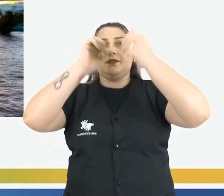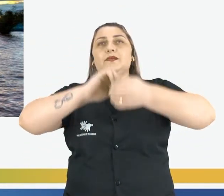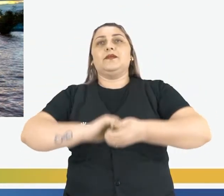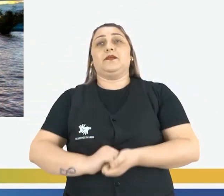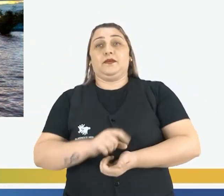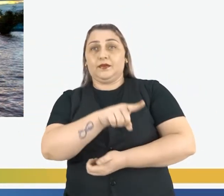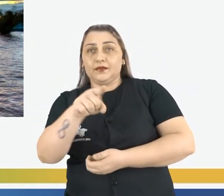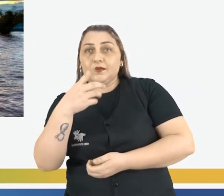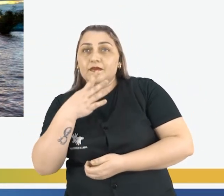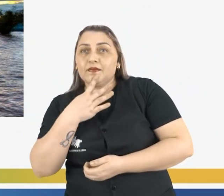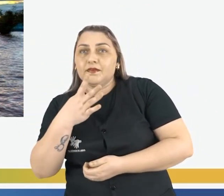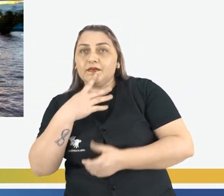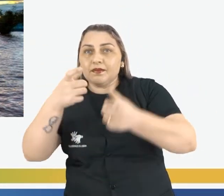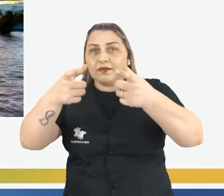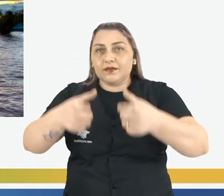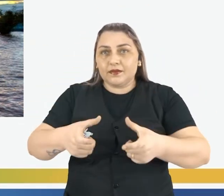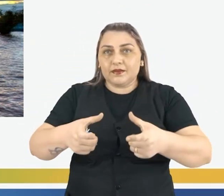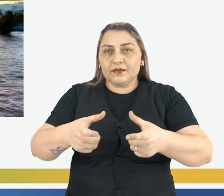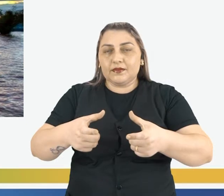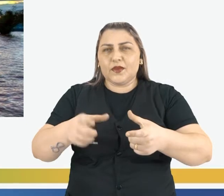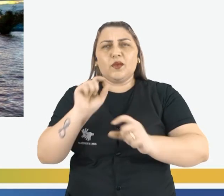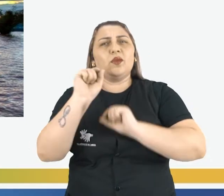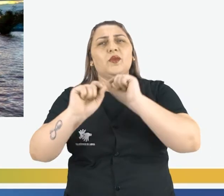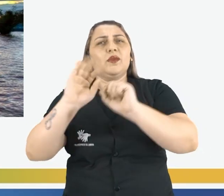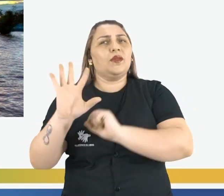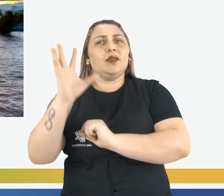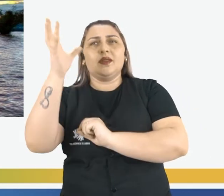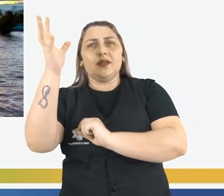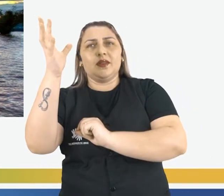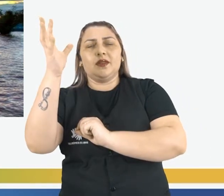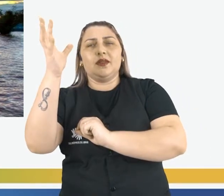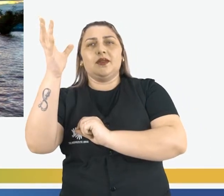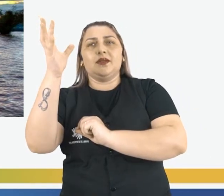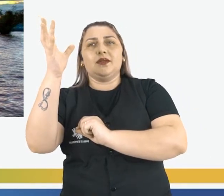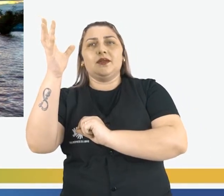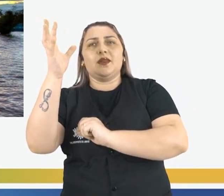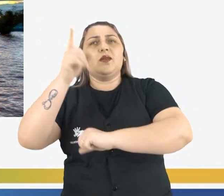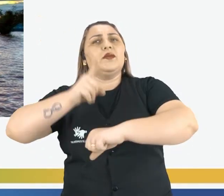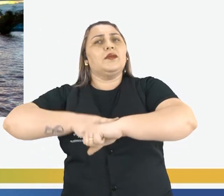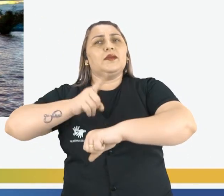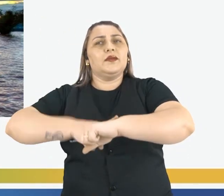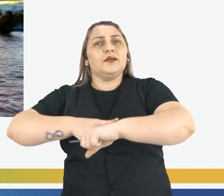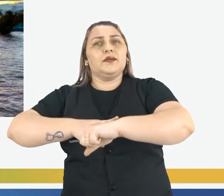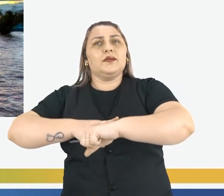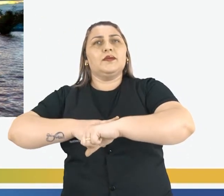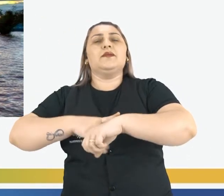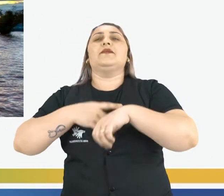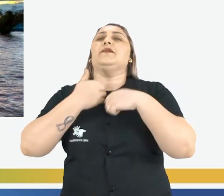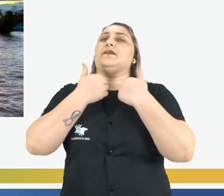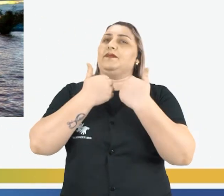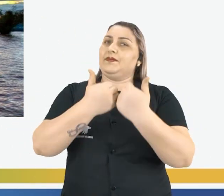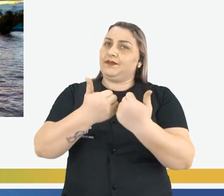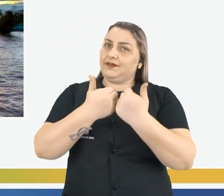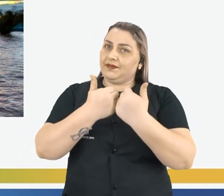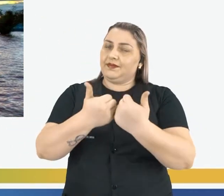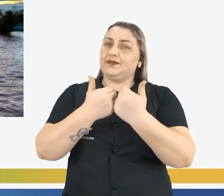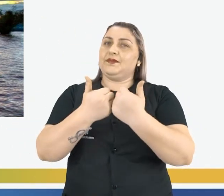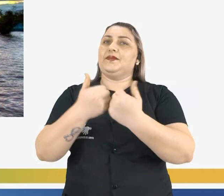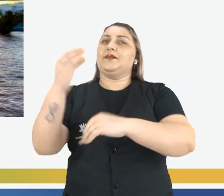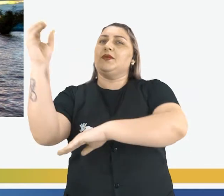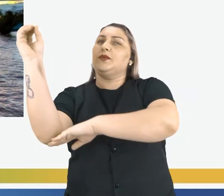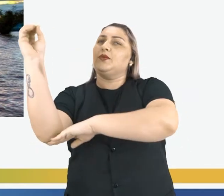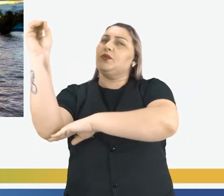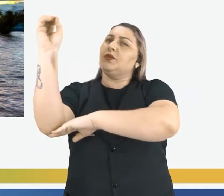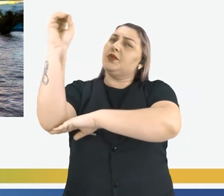Você conhece, né, esse lugar? E o que está acontecendo com relação ao tempo? Muito bem, o dia